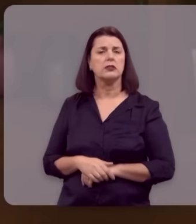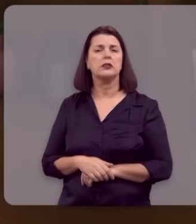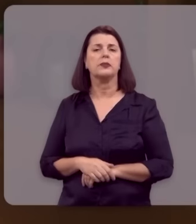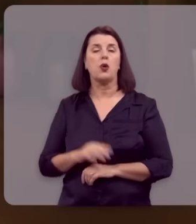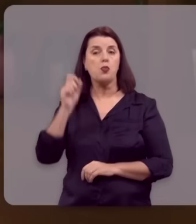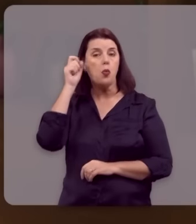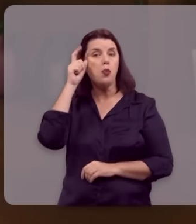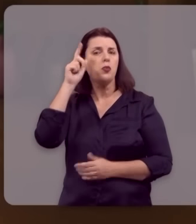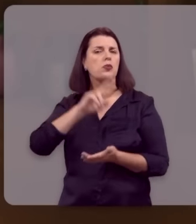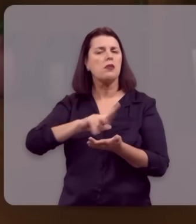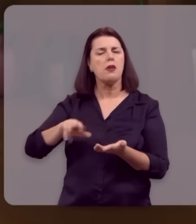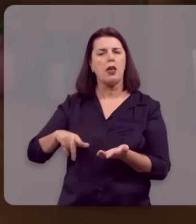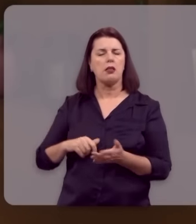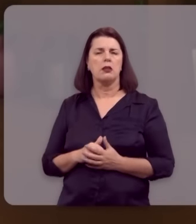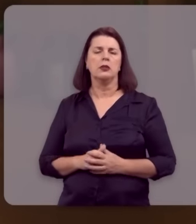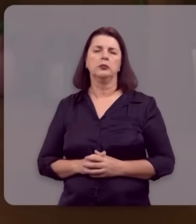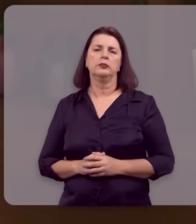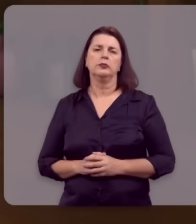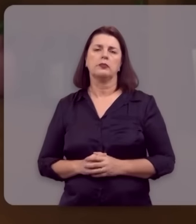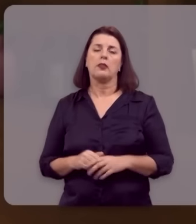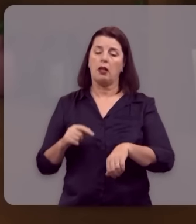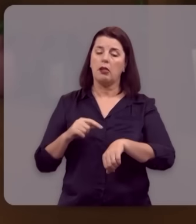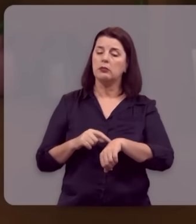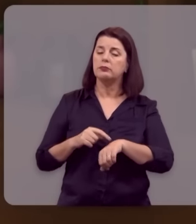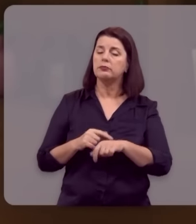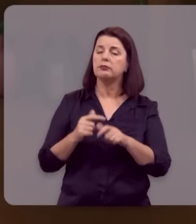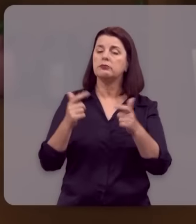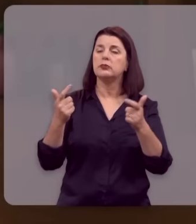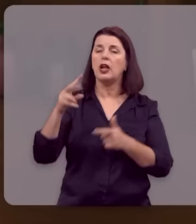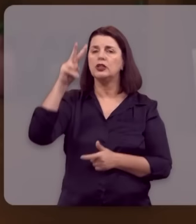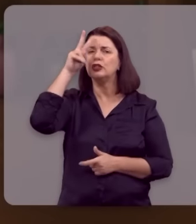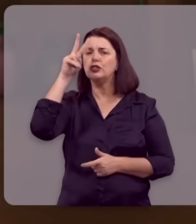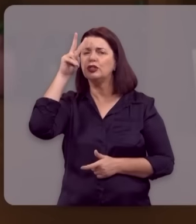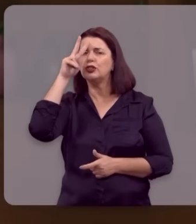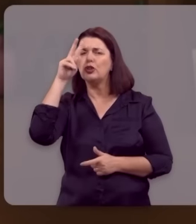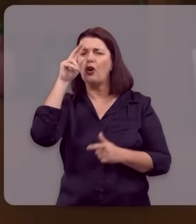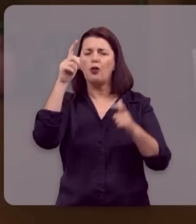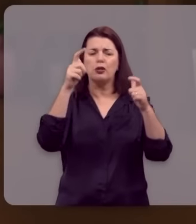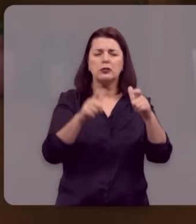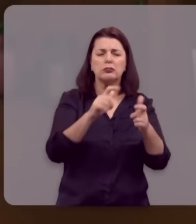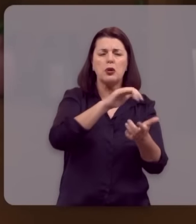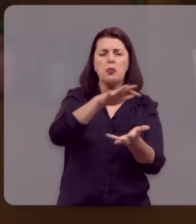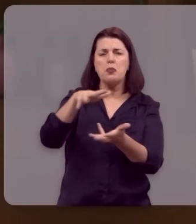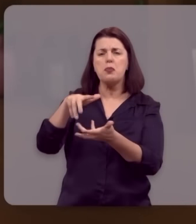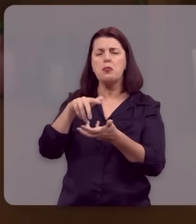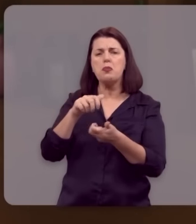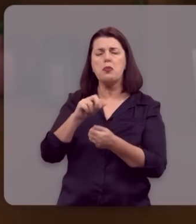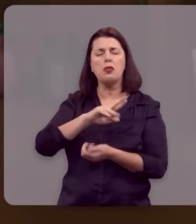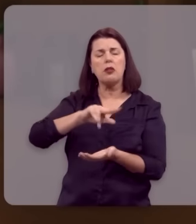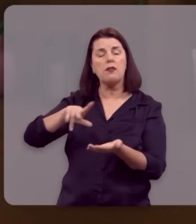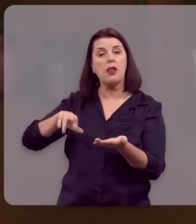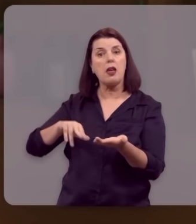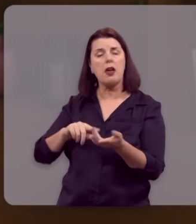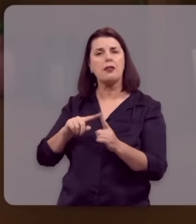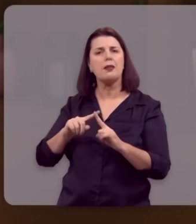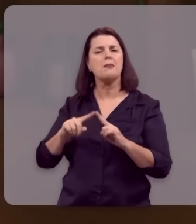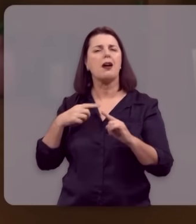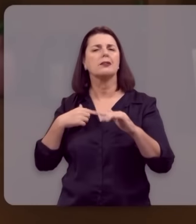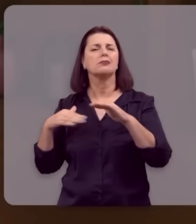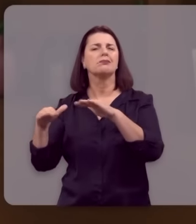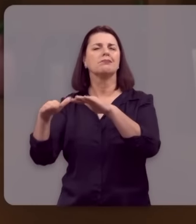em culturas diferentes, em circunstâncias históricas e geográficas diferentes, há uma plena